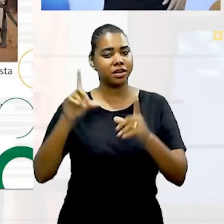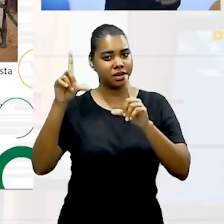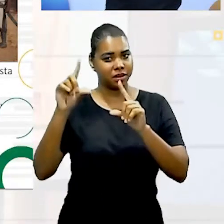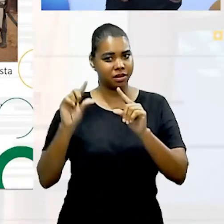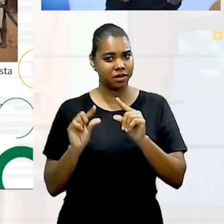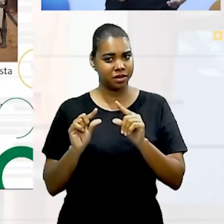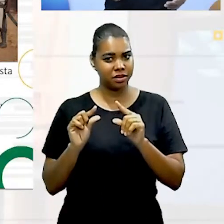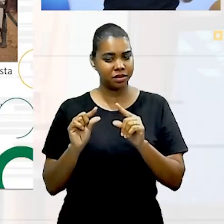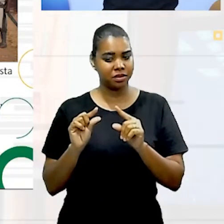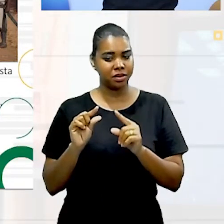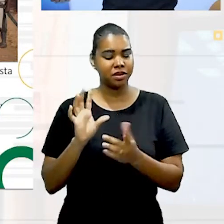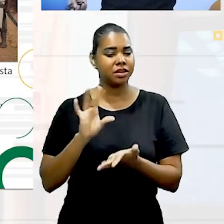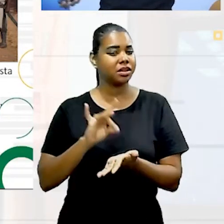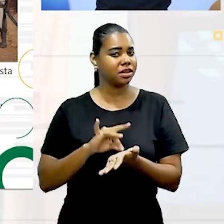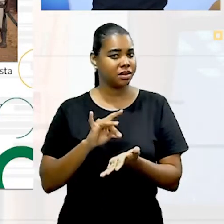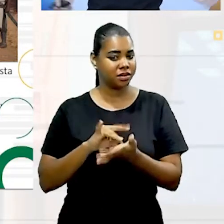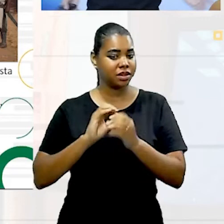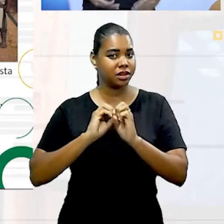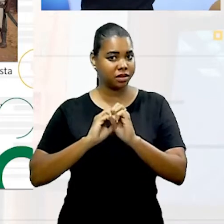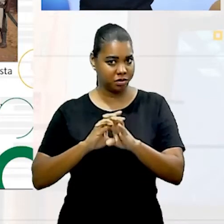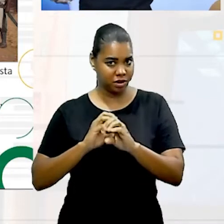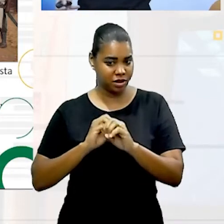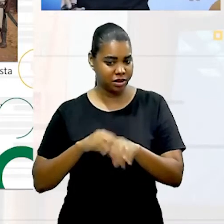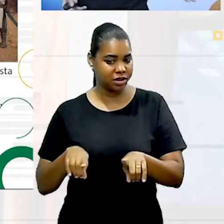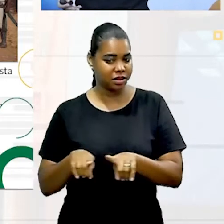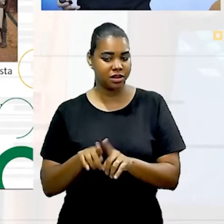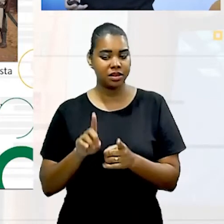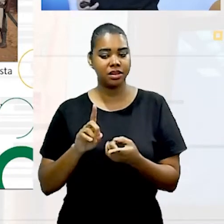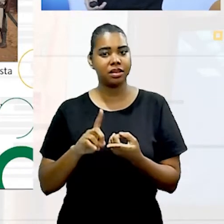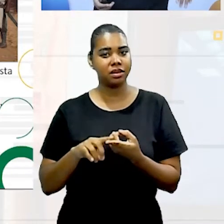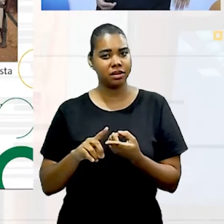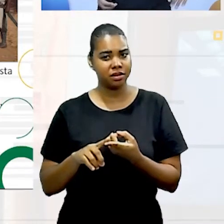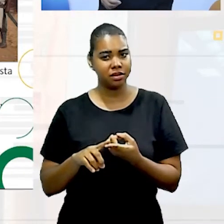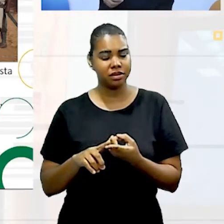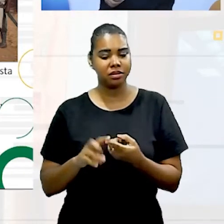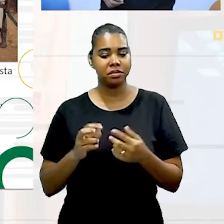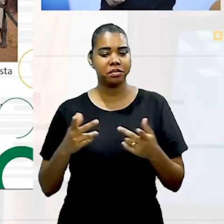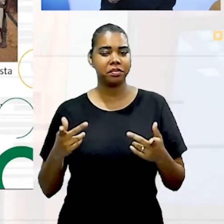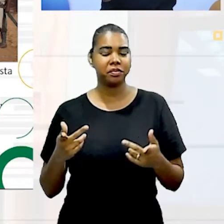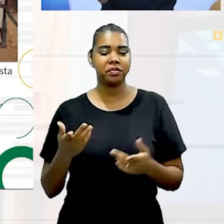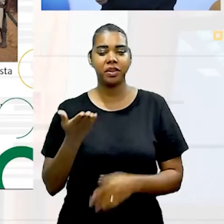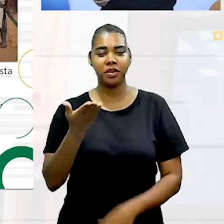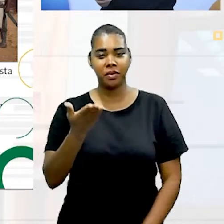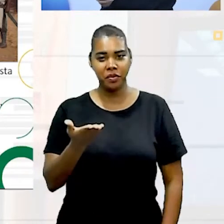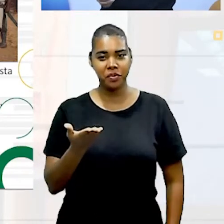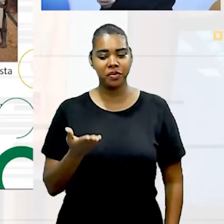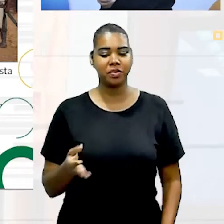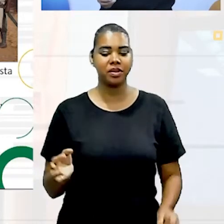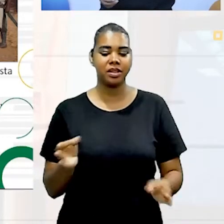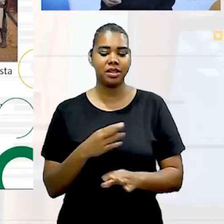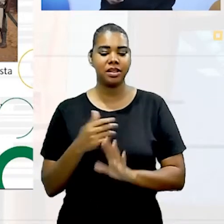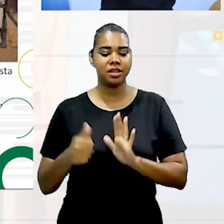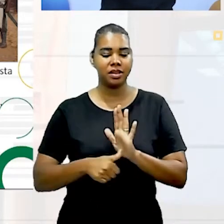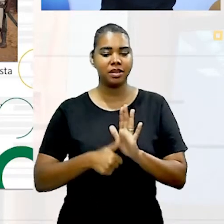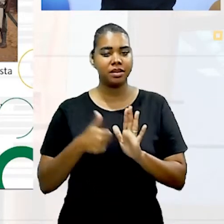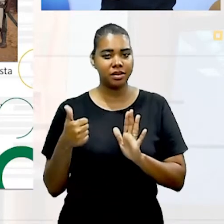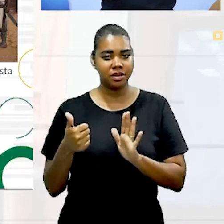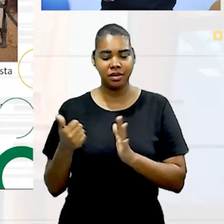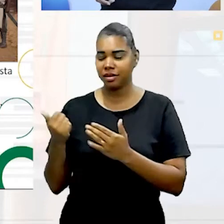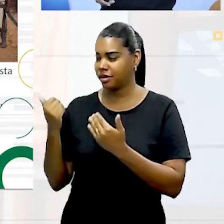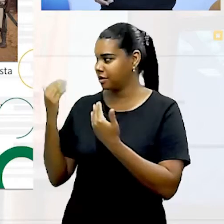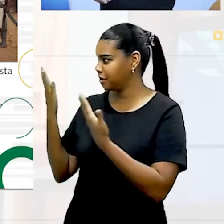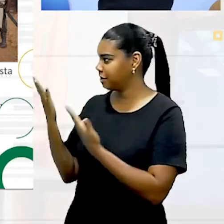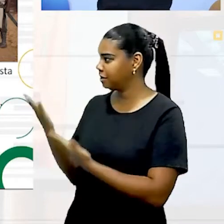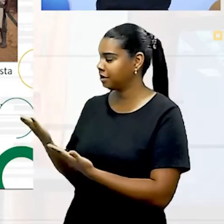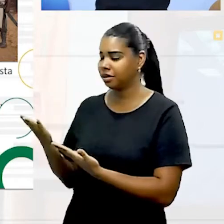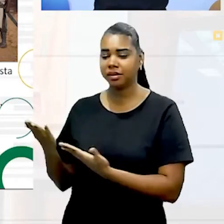só serve, na verdade, para ensinar o jogador controles e essas coisas. E quando você acaba essa primeira travessia, você traria